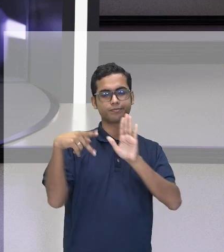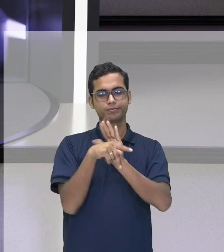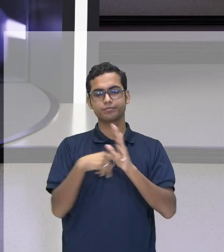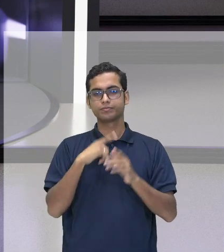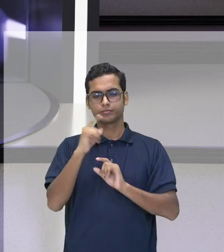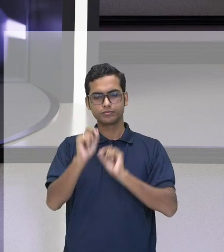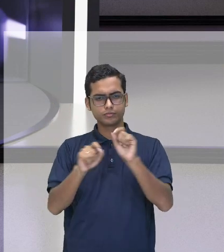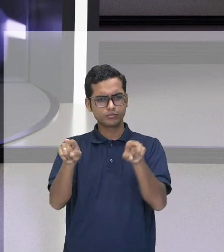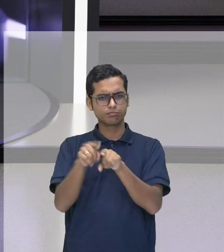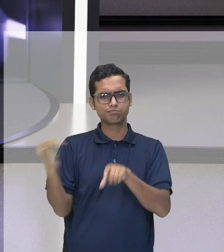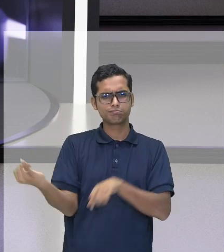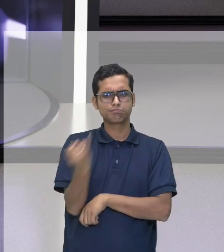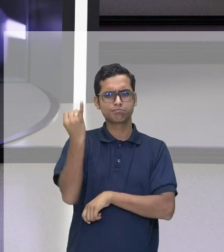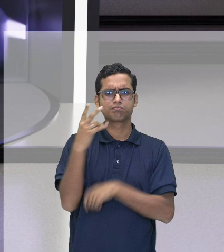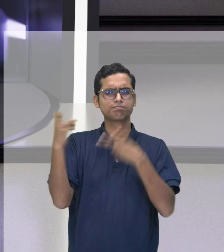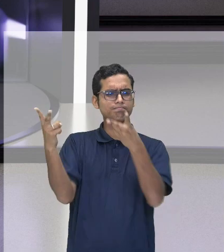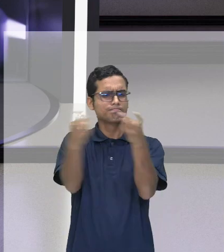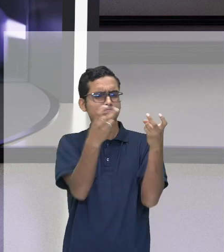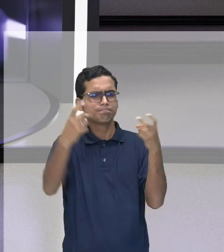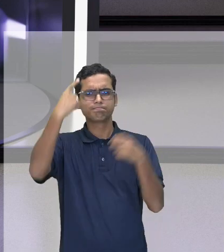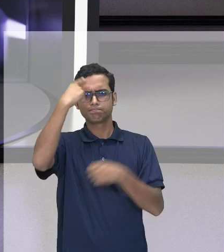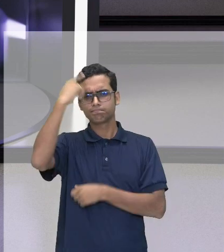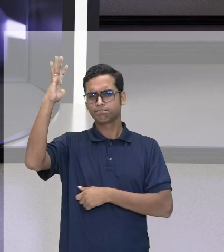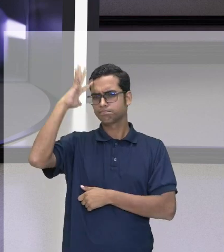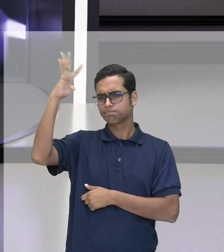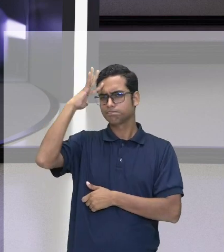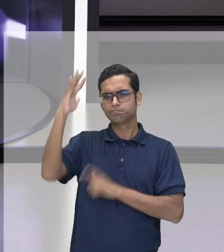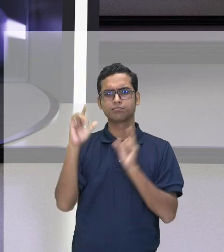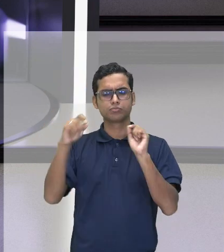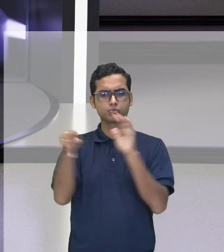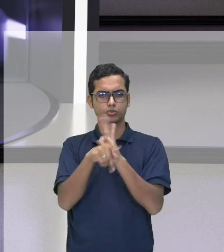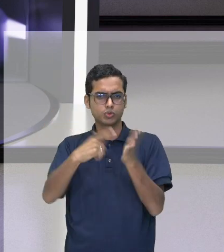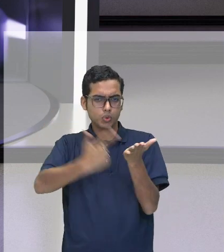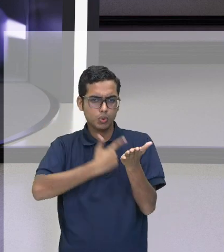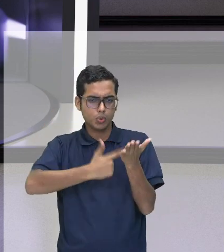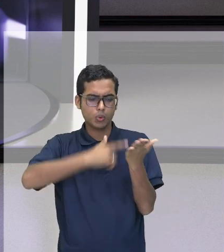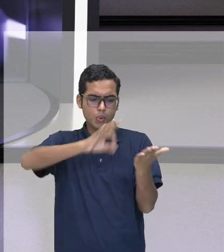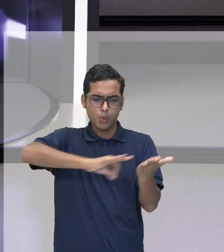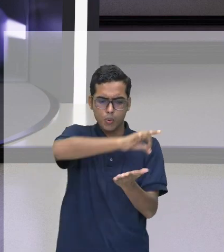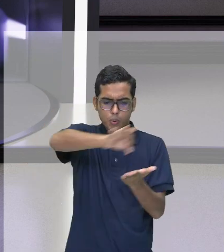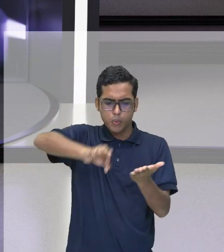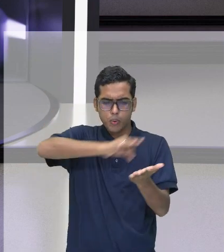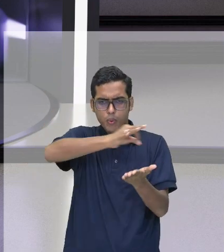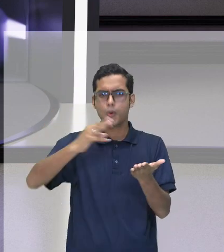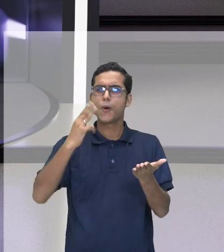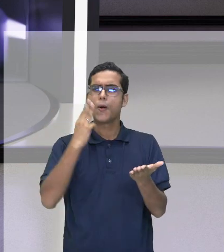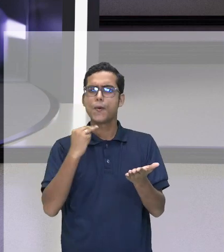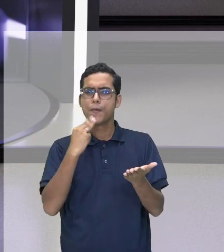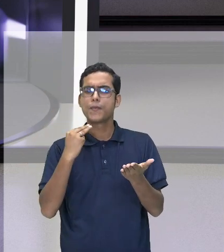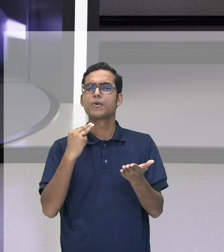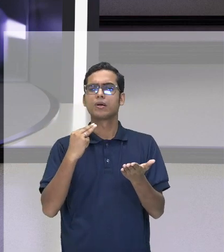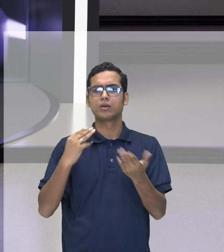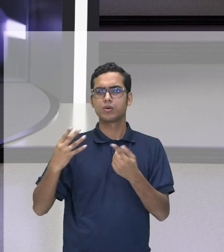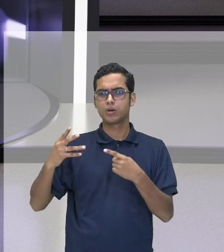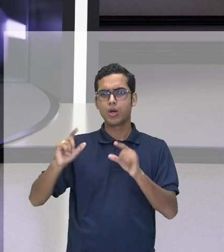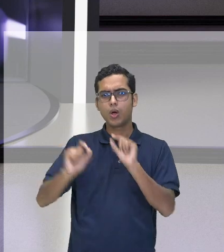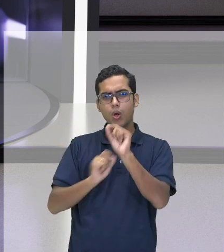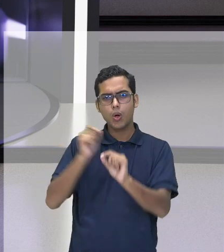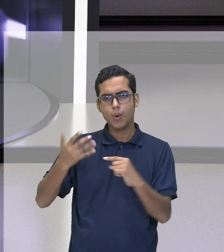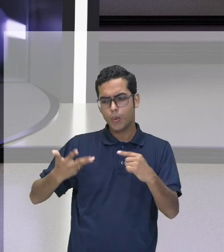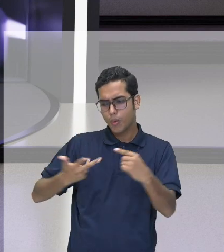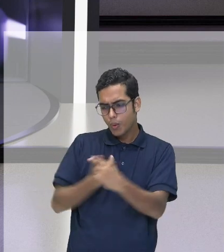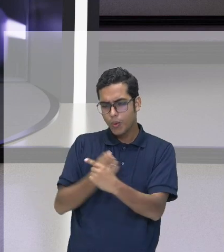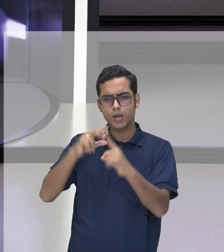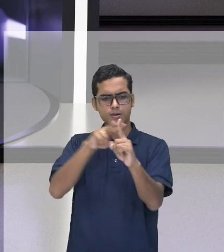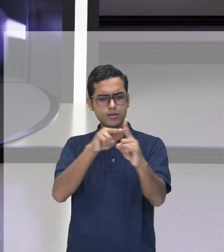nós pensarmos e percebermos? É que os livros sagrados são o resultado desses vários olhares, dessa